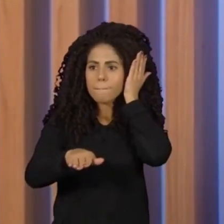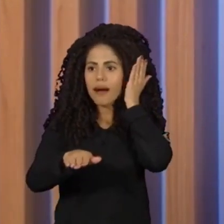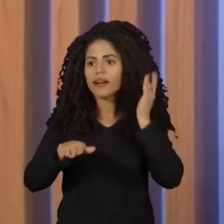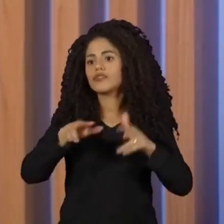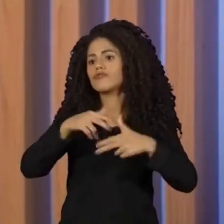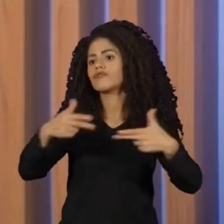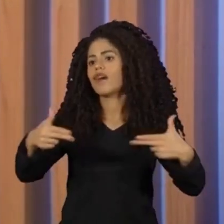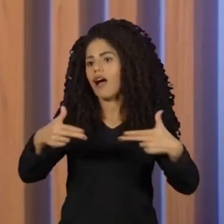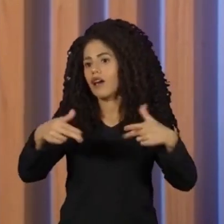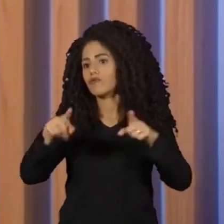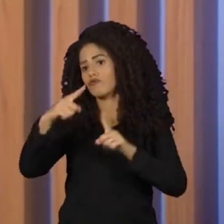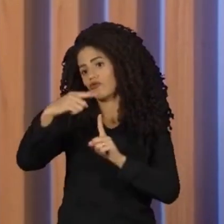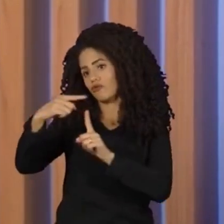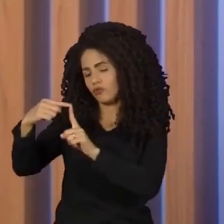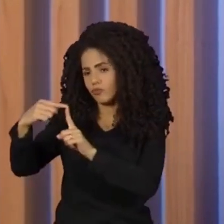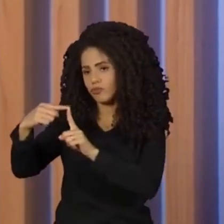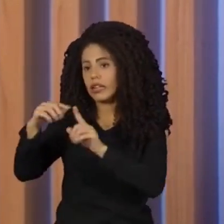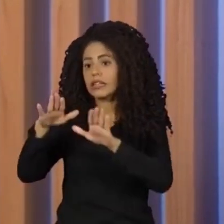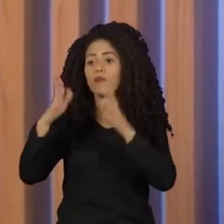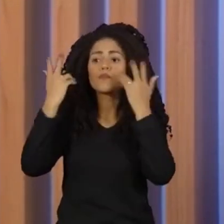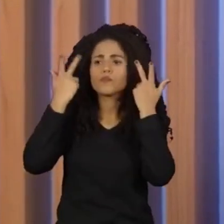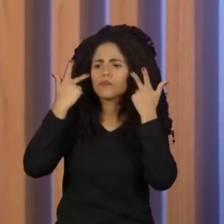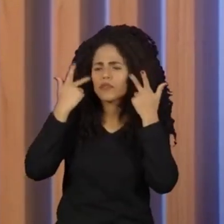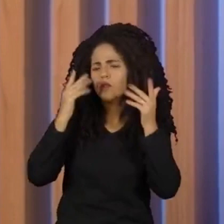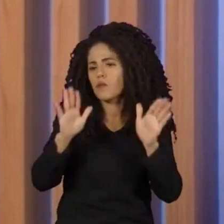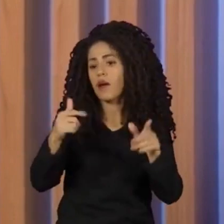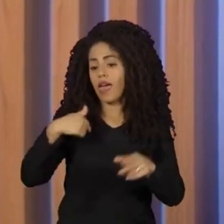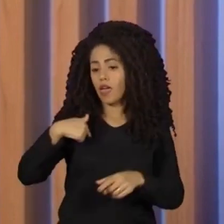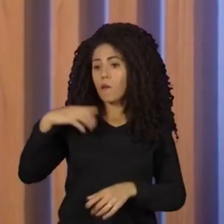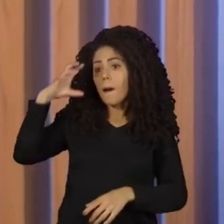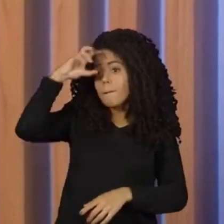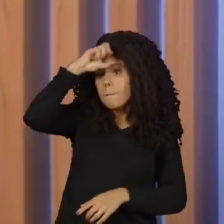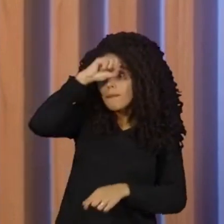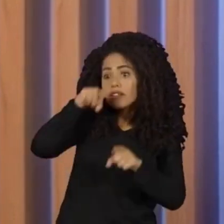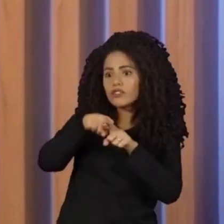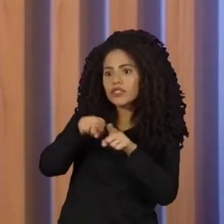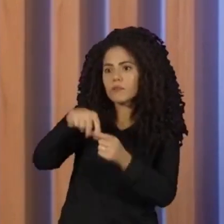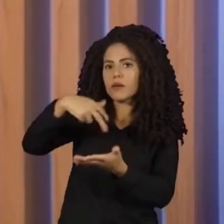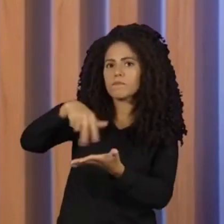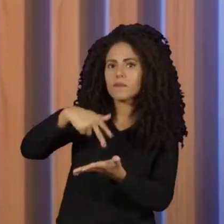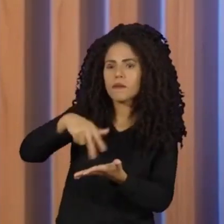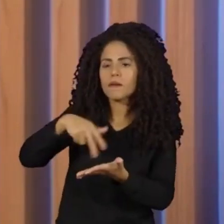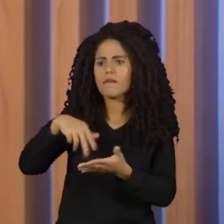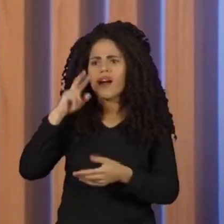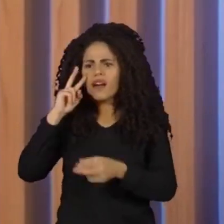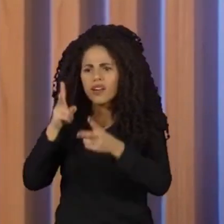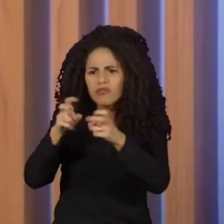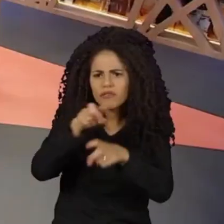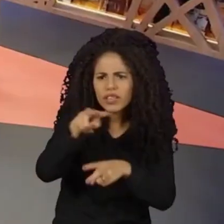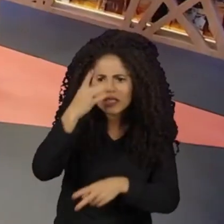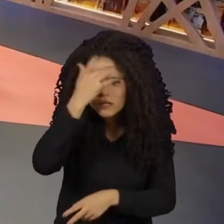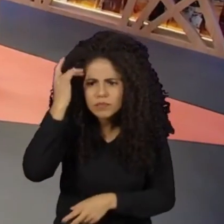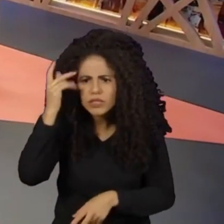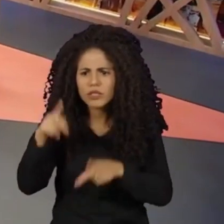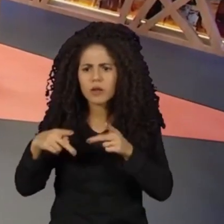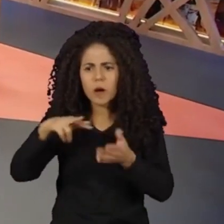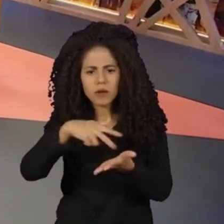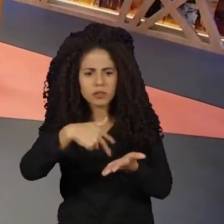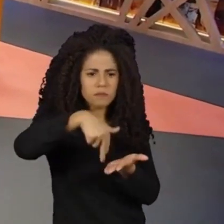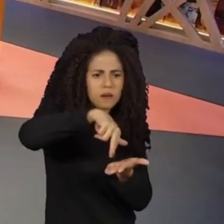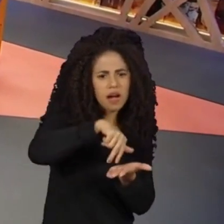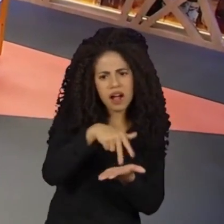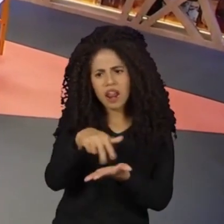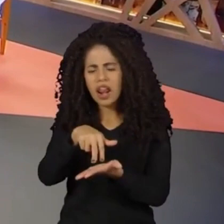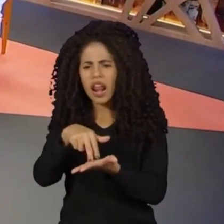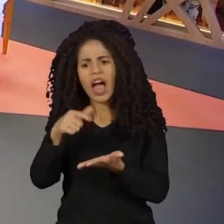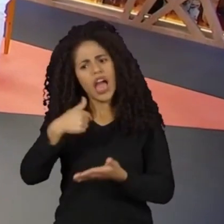barroca e naturalmente eu achava bonito charmoso aquela coisa do